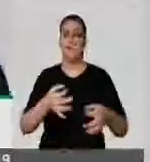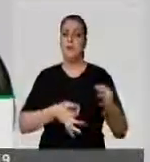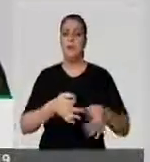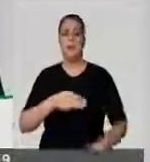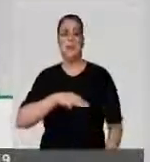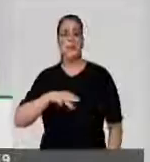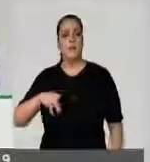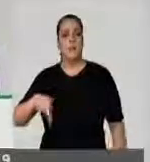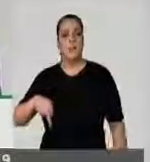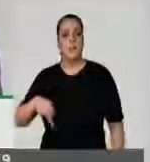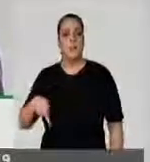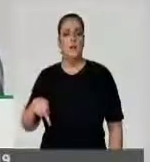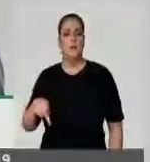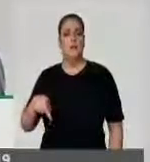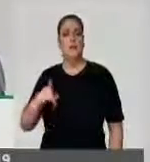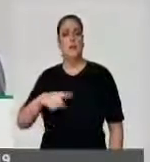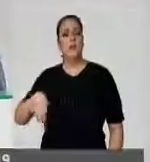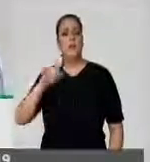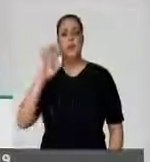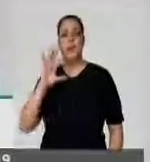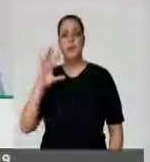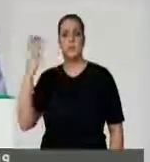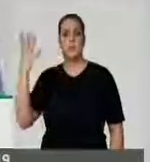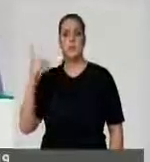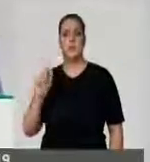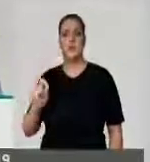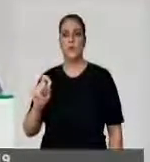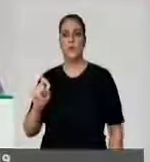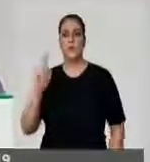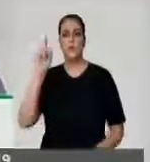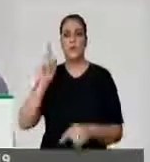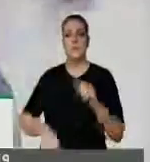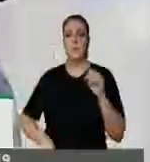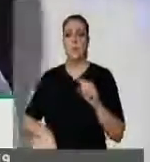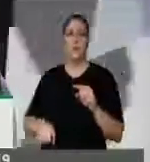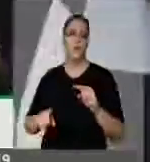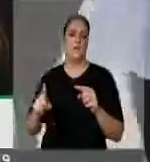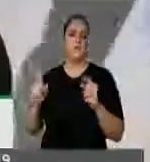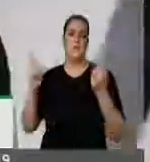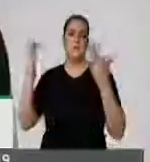Ministério Público, autorização para não demolir aquilo que está feito.